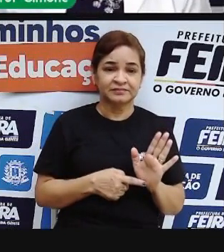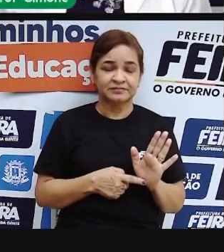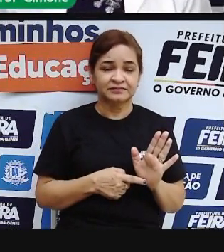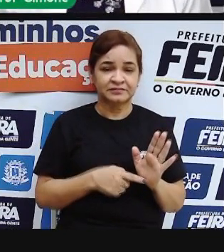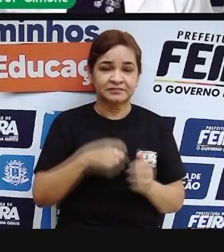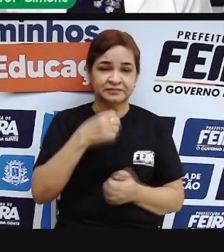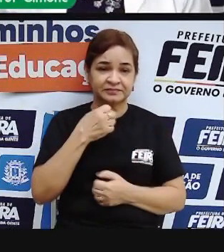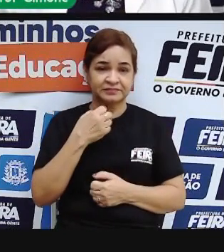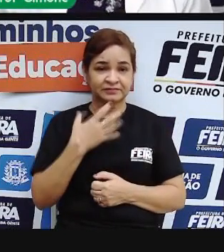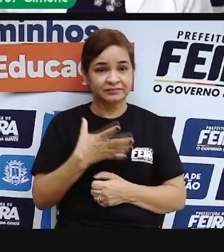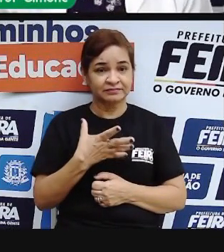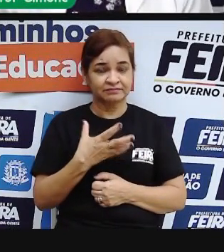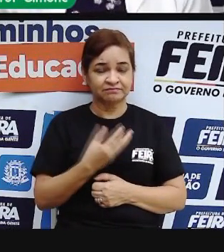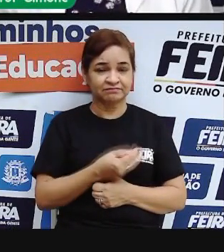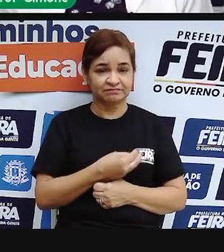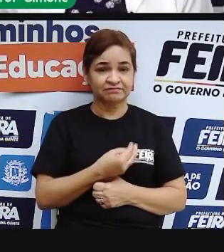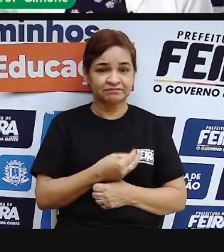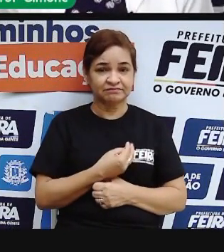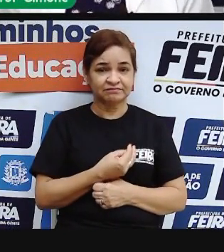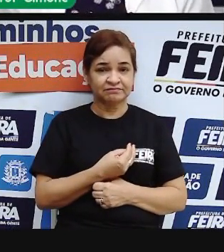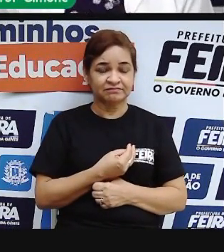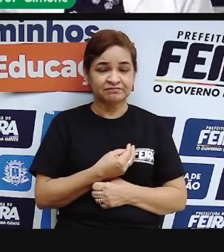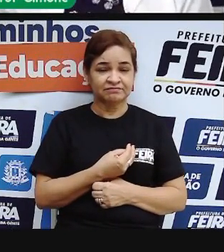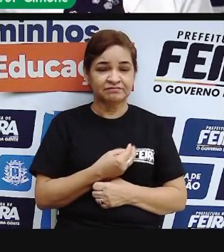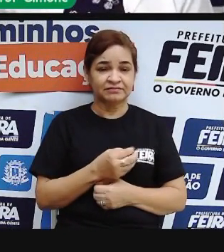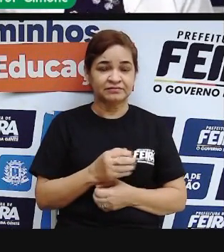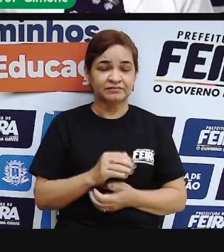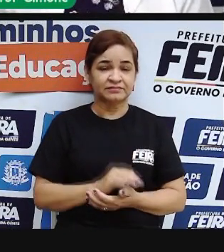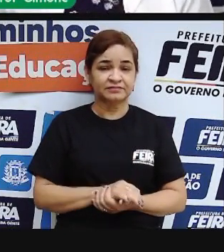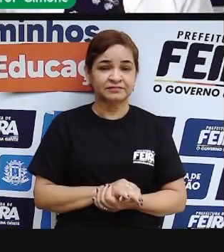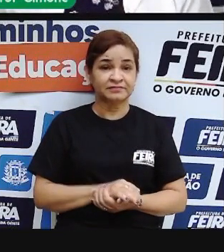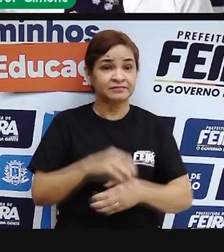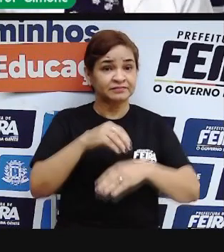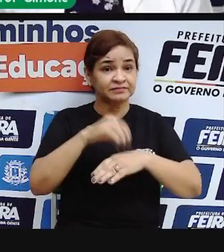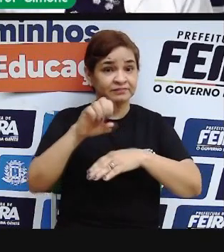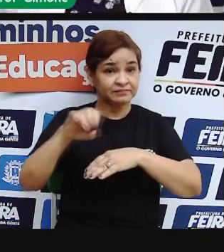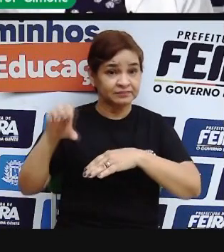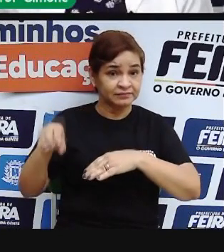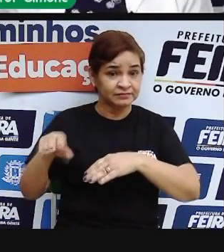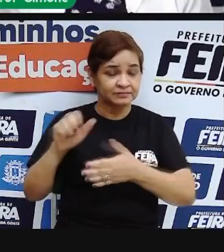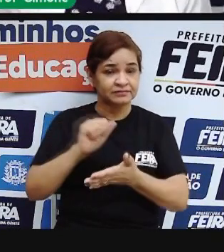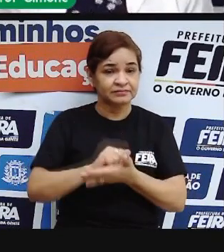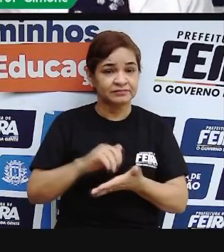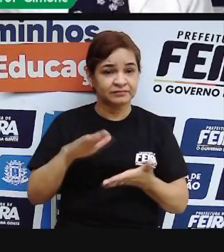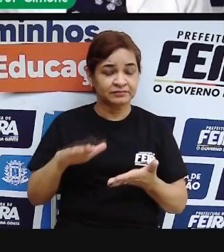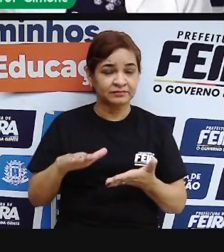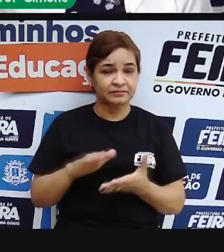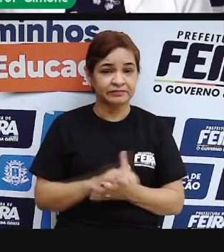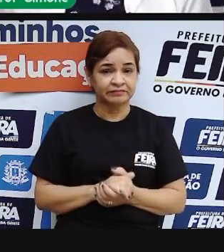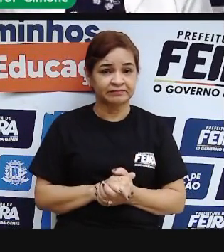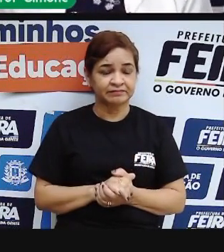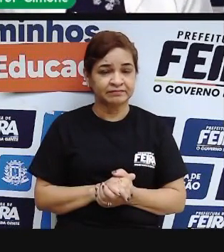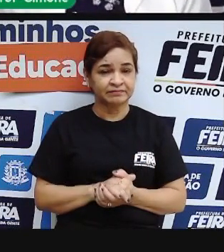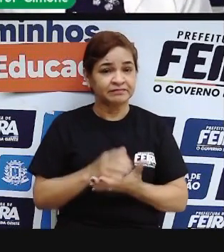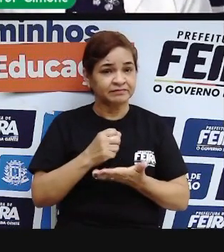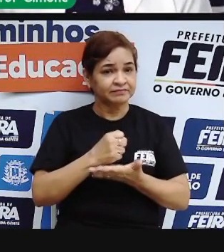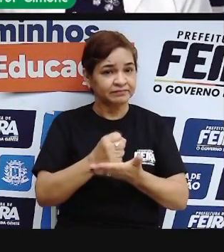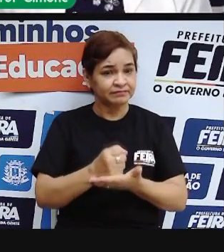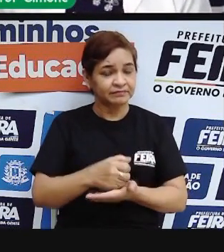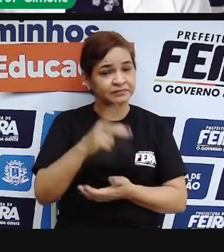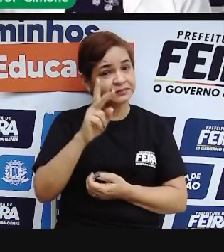nosso calendário. E uma sugestão de atividade, né? Com a ajuda de seu professor